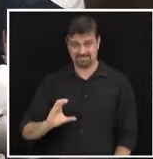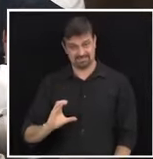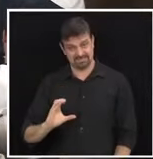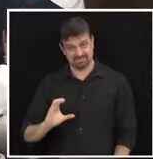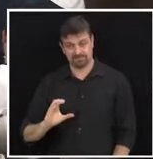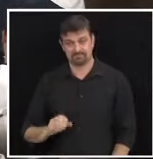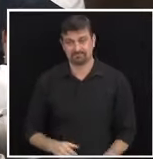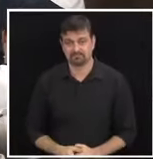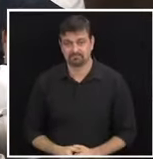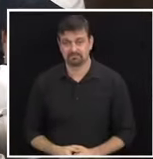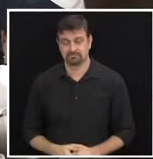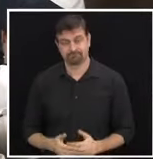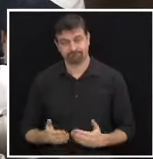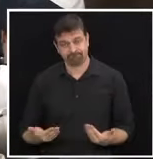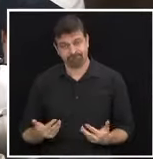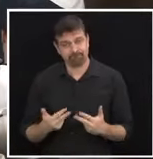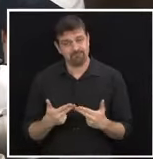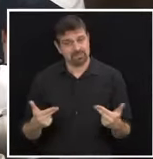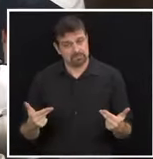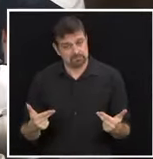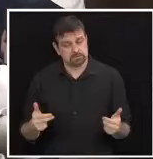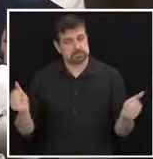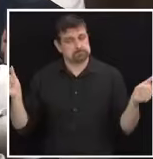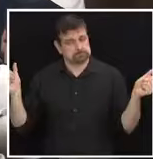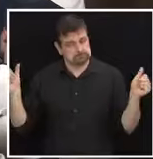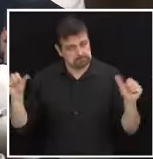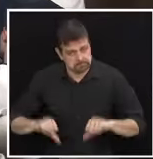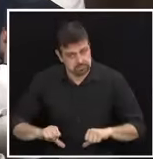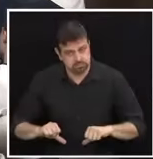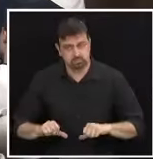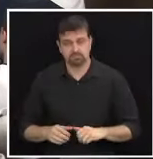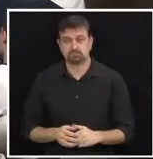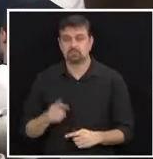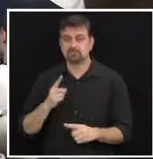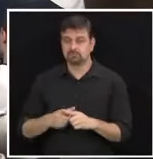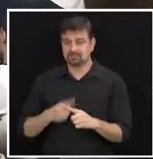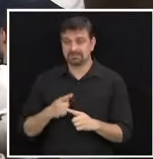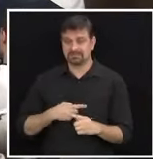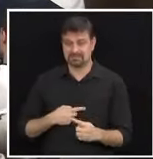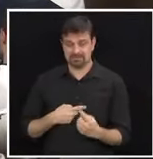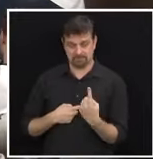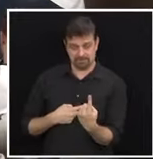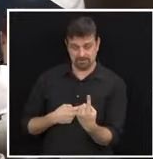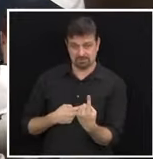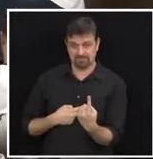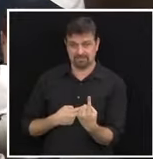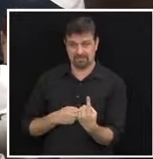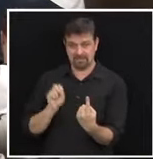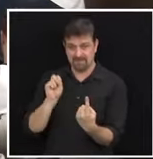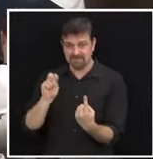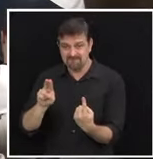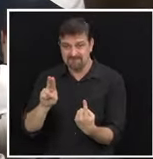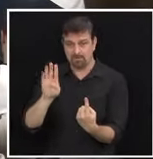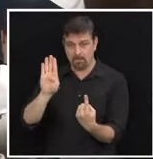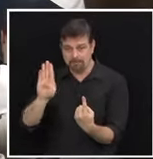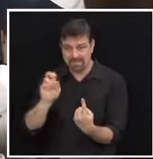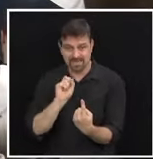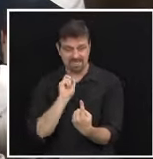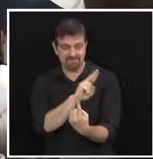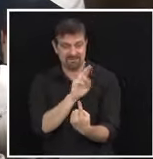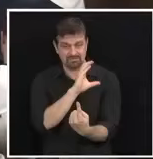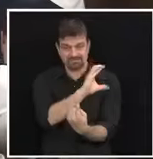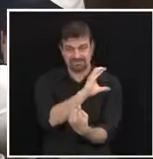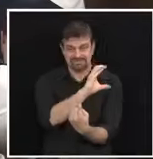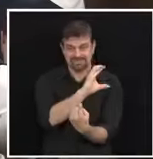aí a coisa fica mais complicada ainda, porque você tem 2 vírus diferentes no